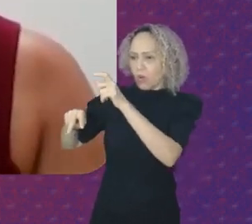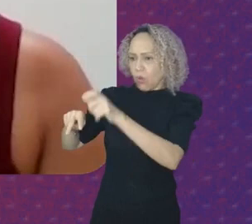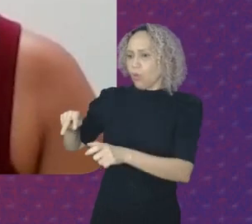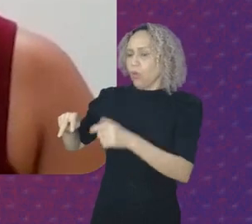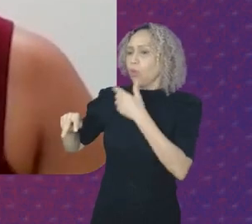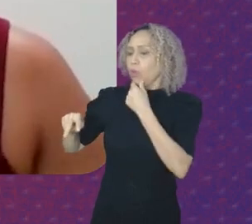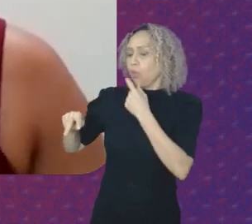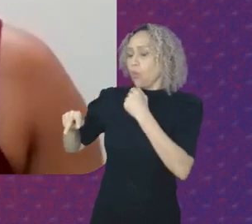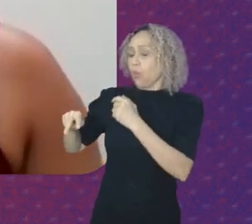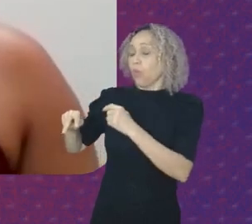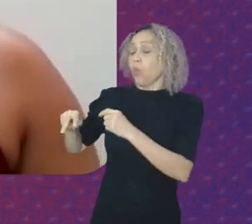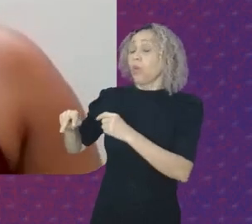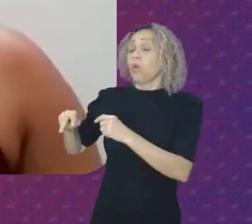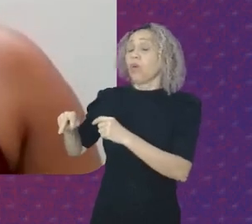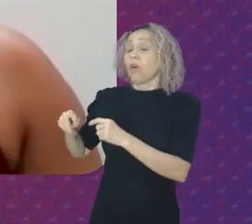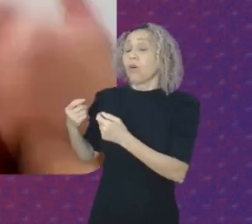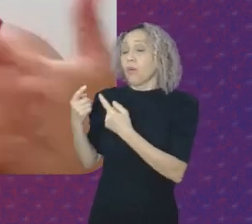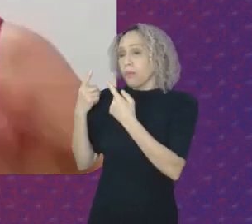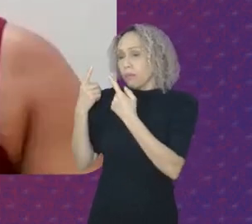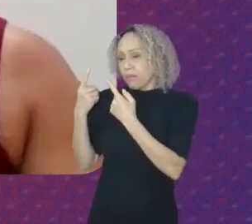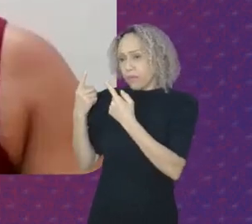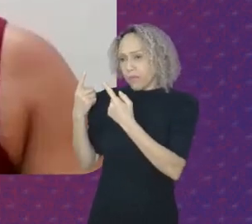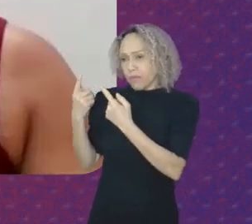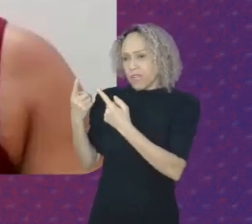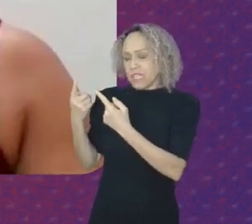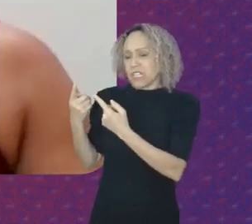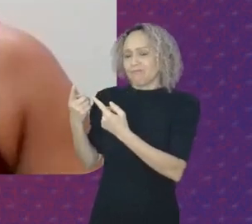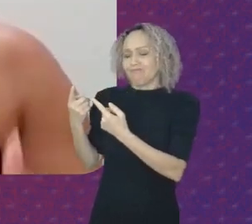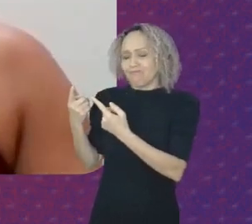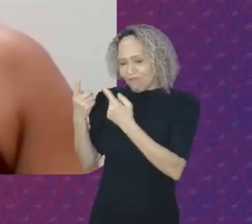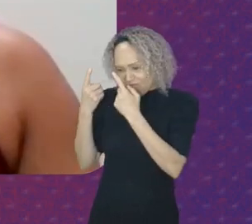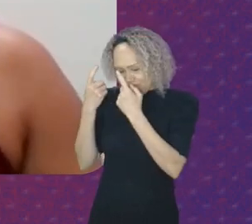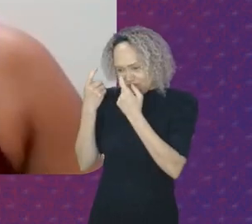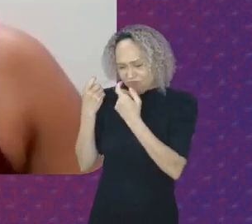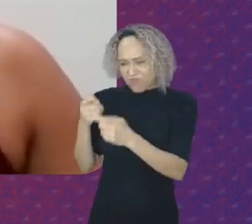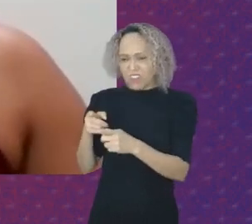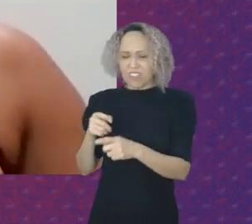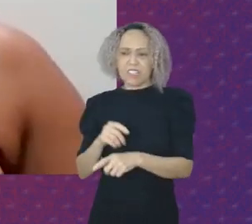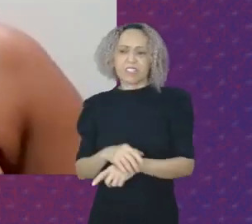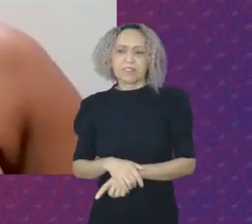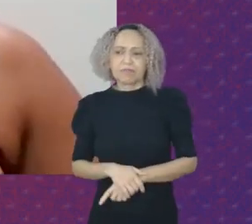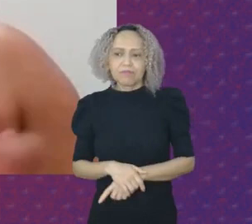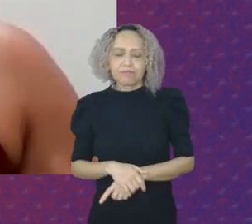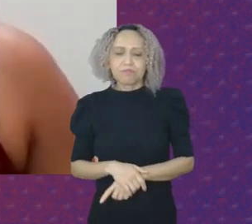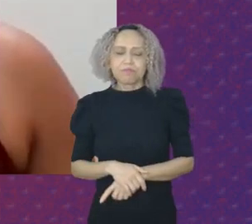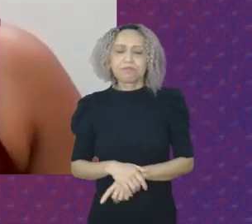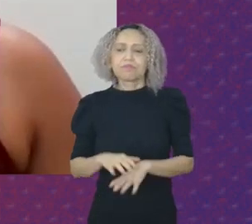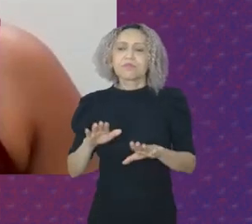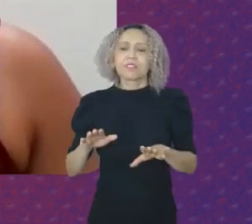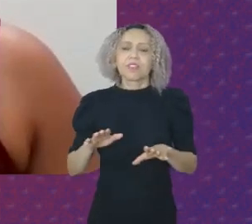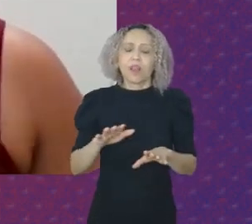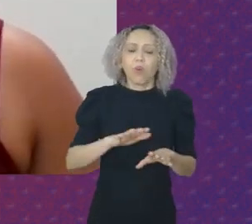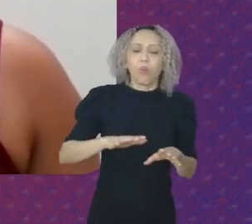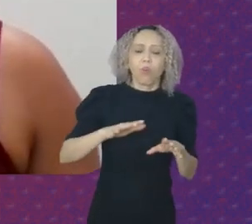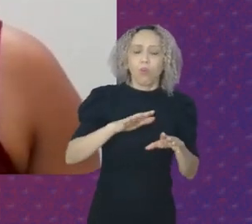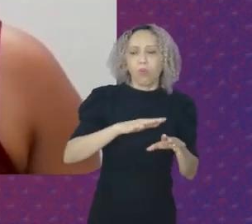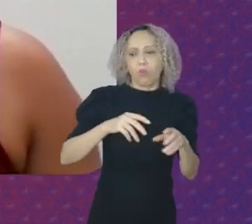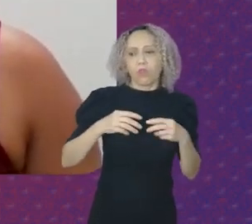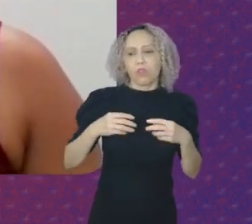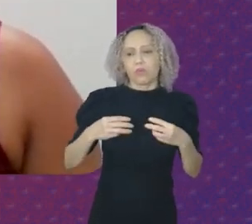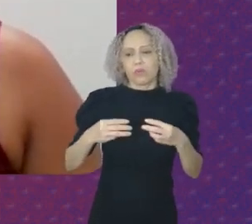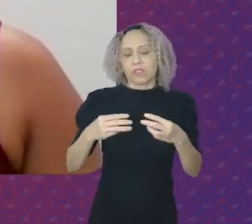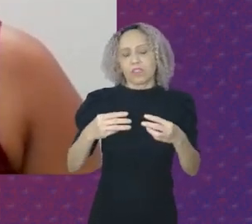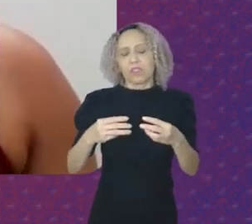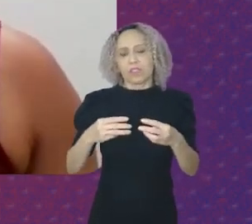na hora esses agentes de segurança, caso esteja passando por uma situação de conflito. Então, no âmbito do Ministério da Justiça e Segurança, a